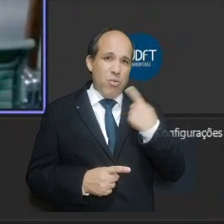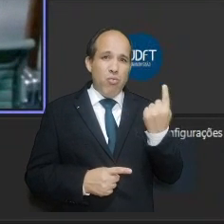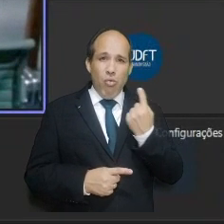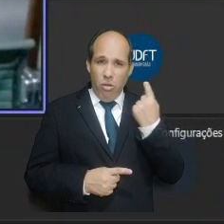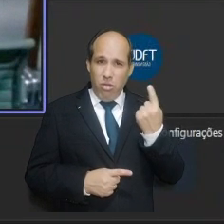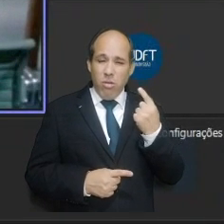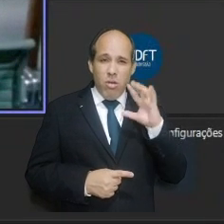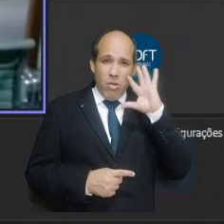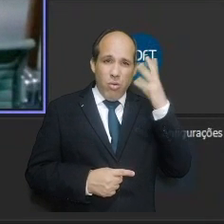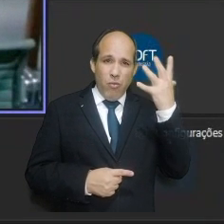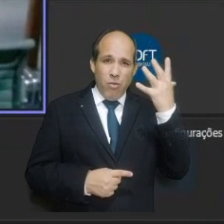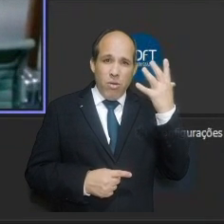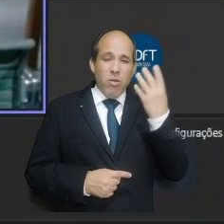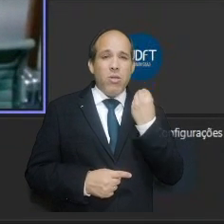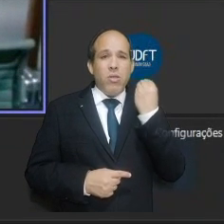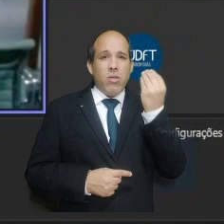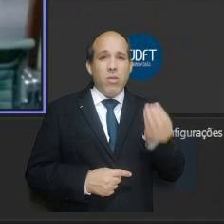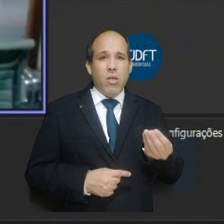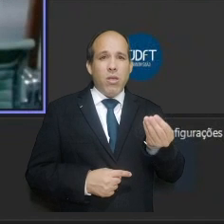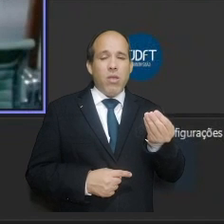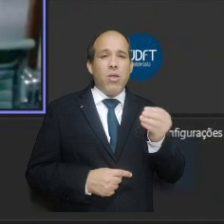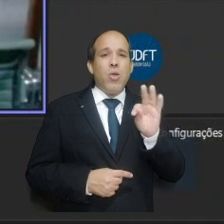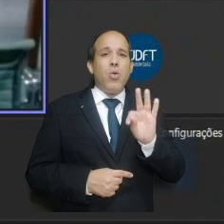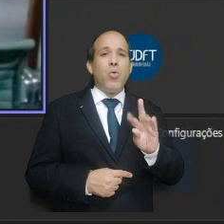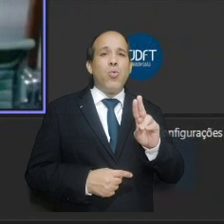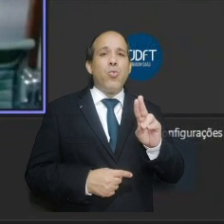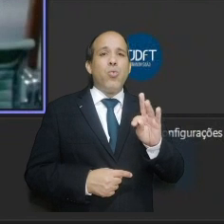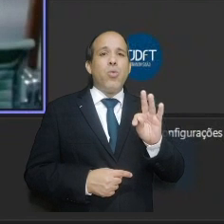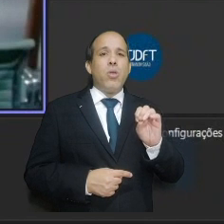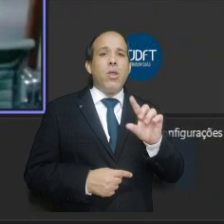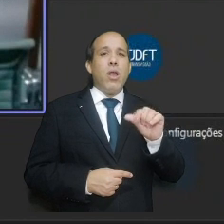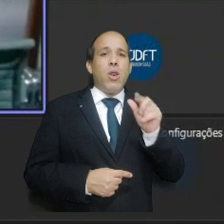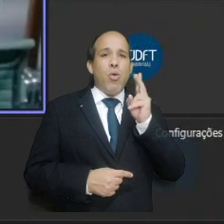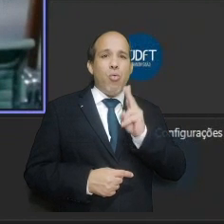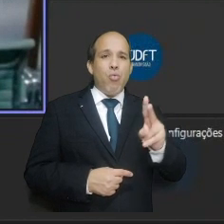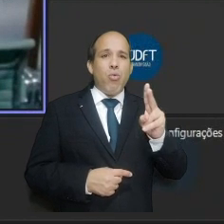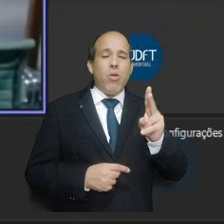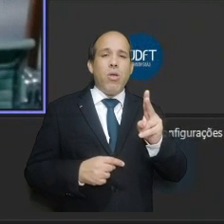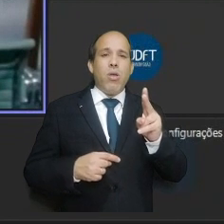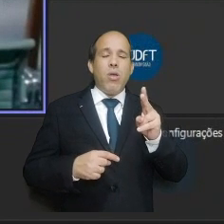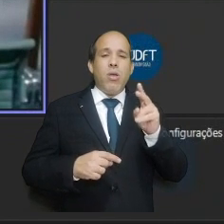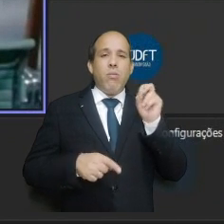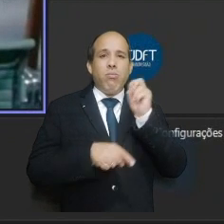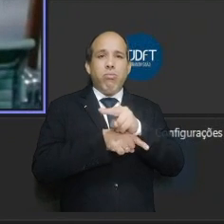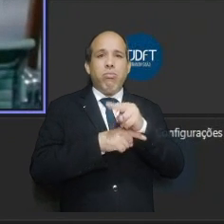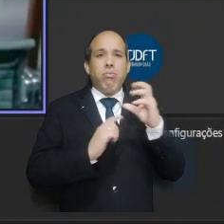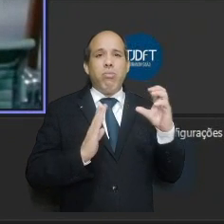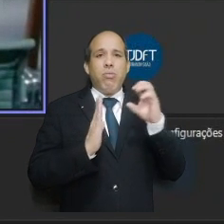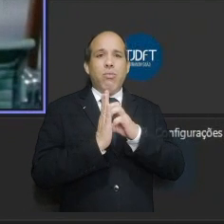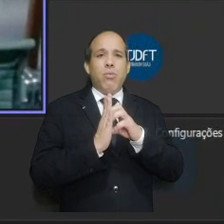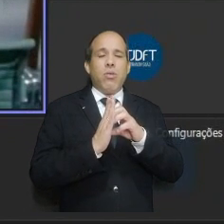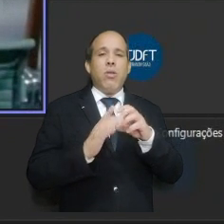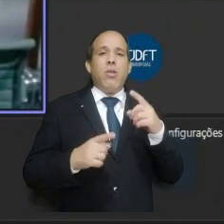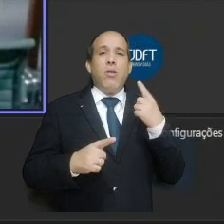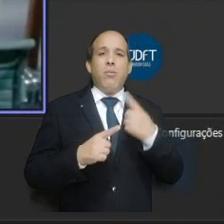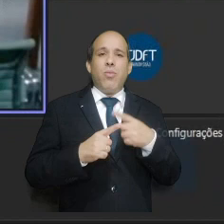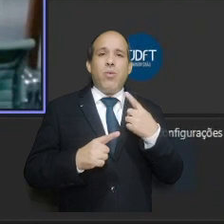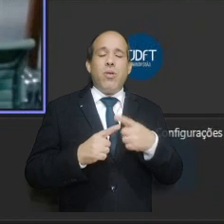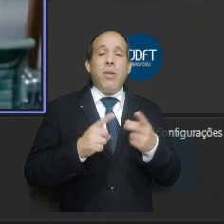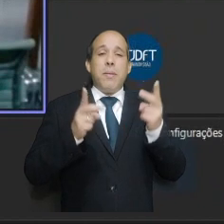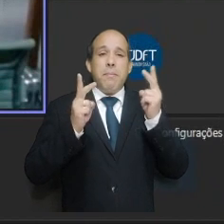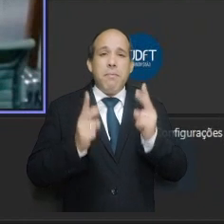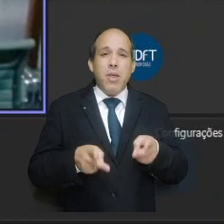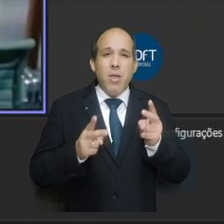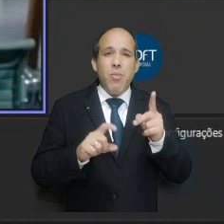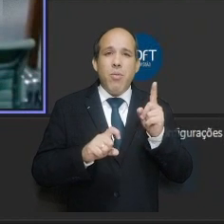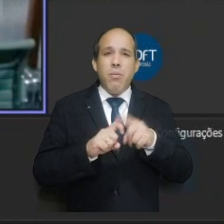decisão monocrática e conceder antecipação de tutela para permitir a continuidade no cargo. Efetivamente,